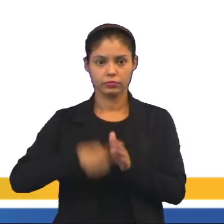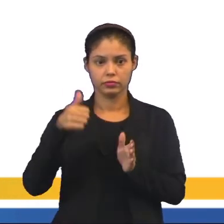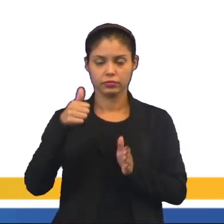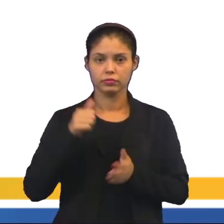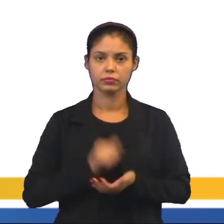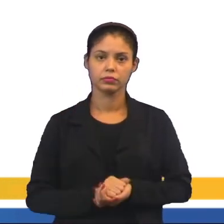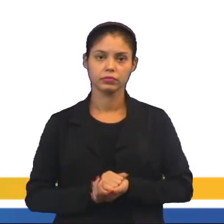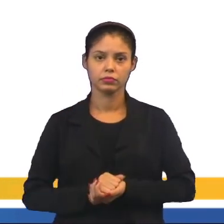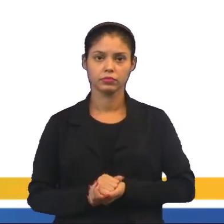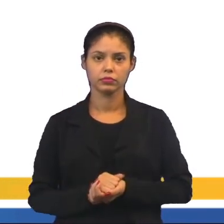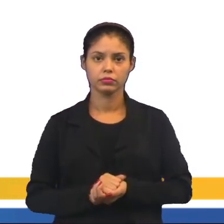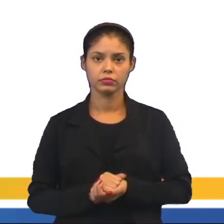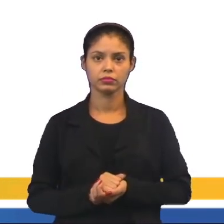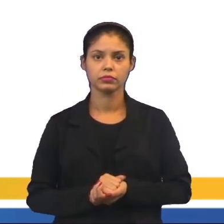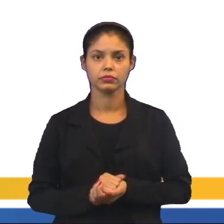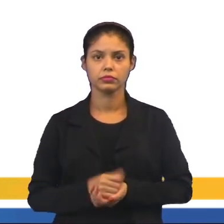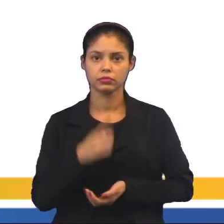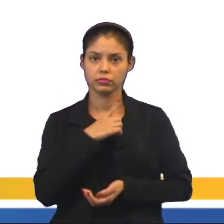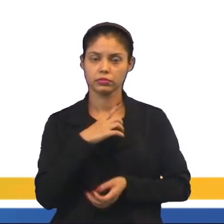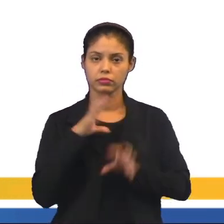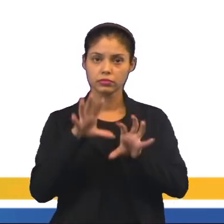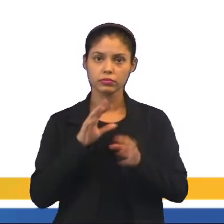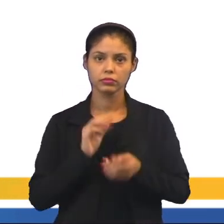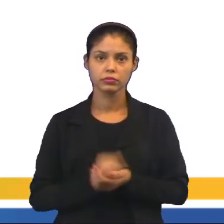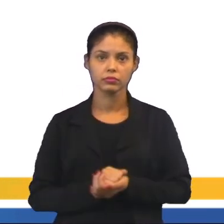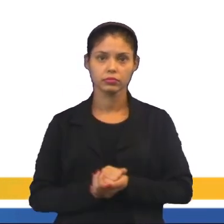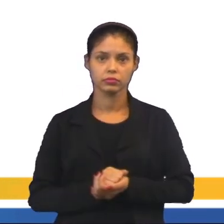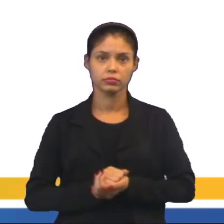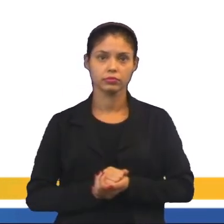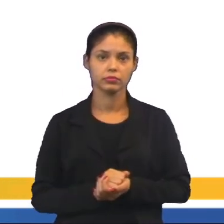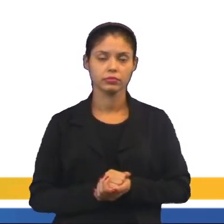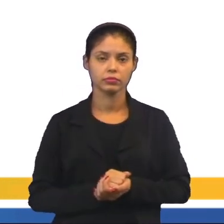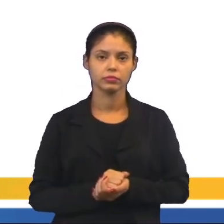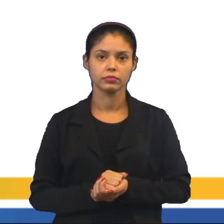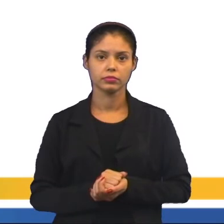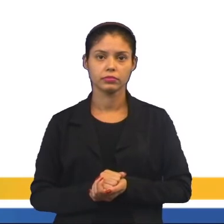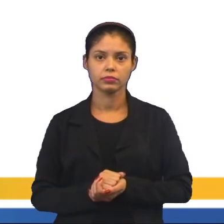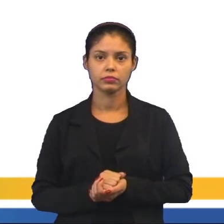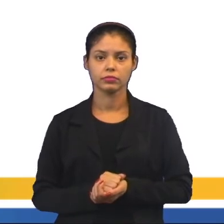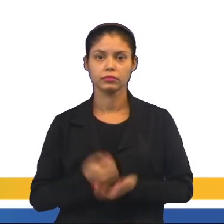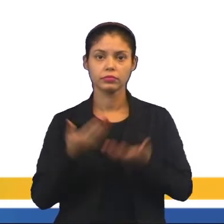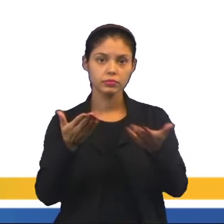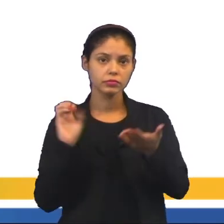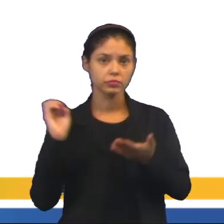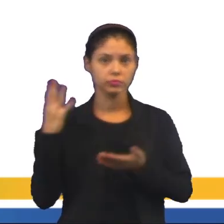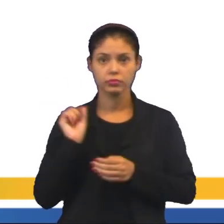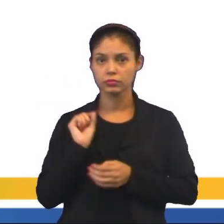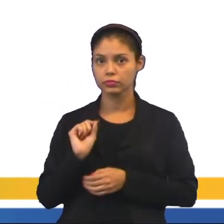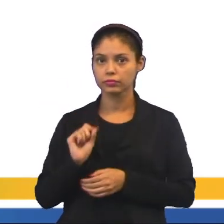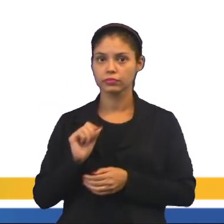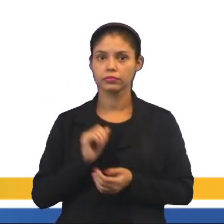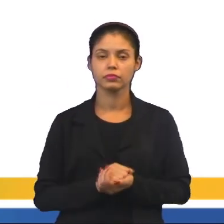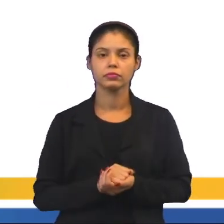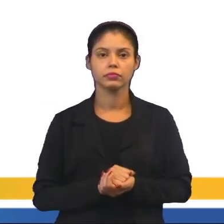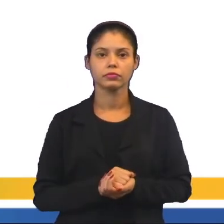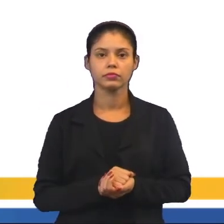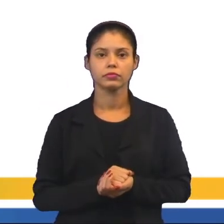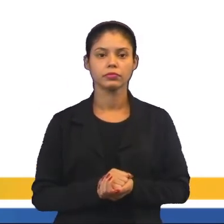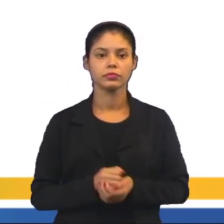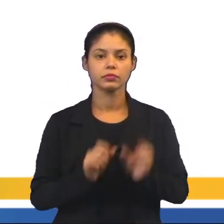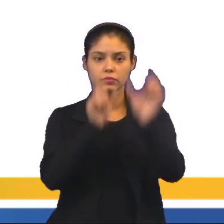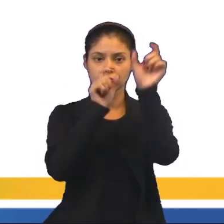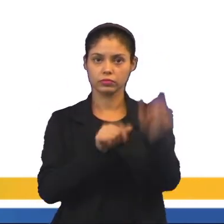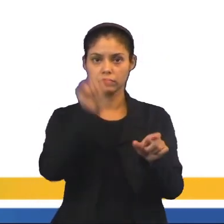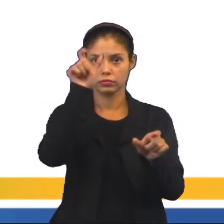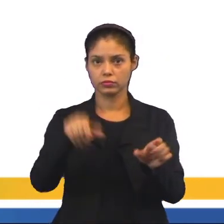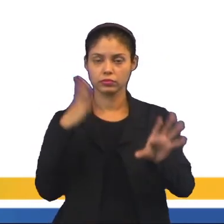linha, nós vamos ter aí a primeira linha e a primeira coluna, tá? Então, nesse caso aí, eu vou substituir a coluna